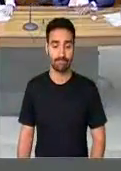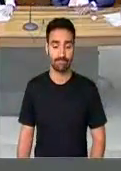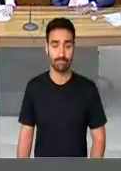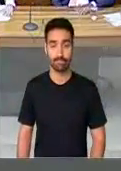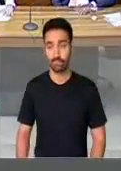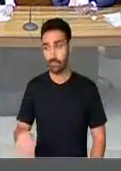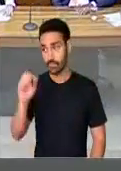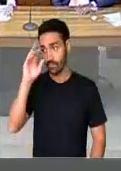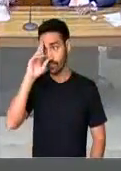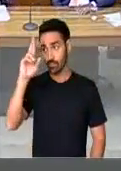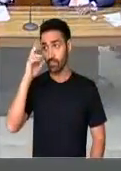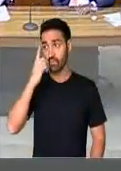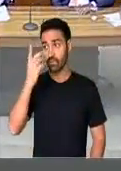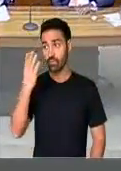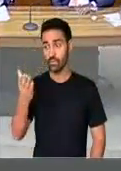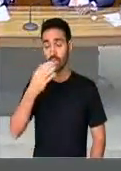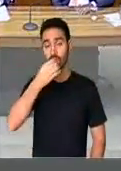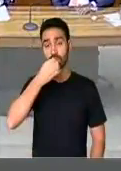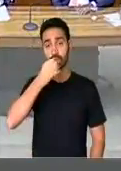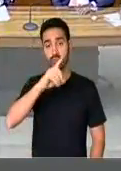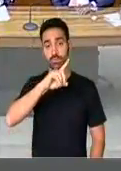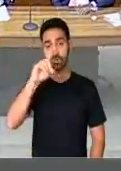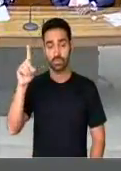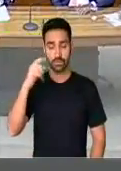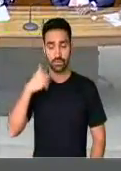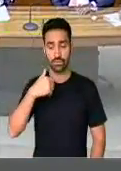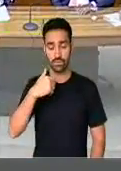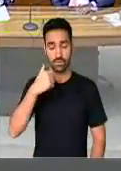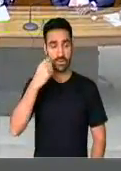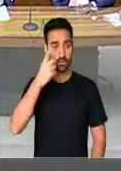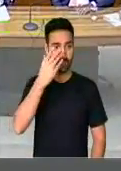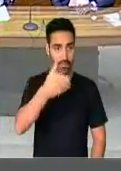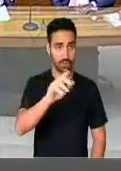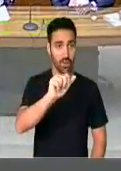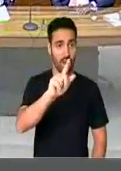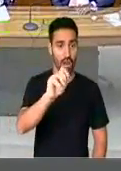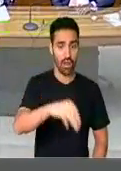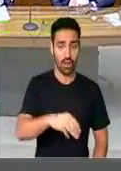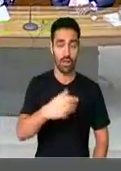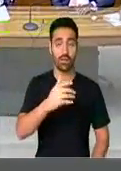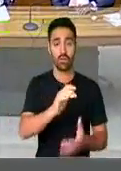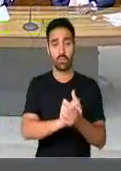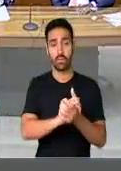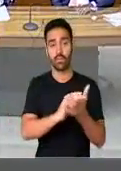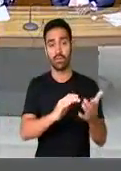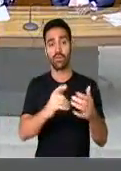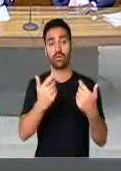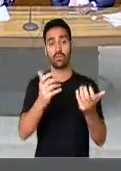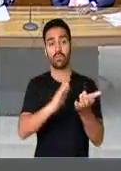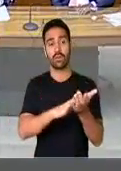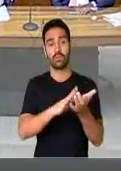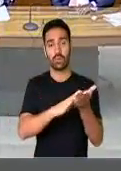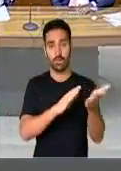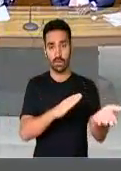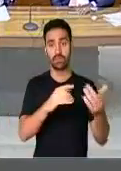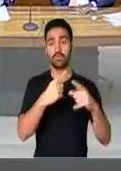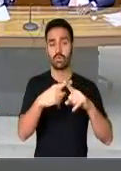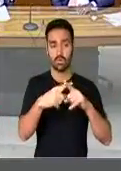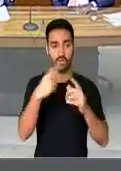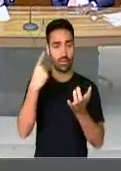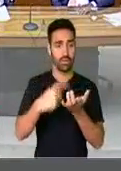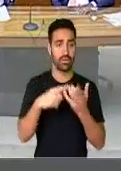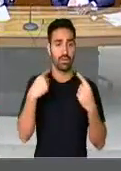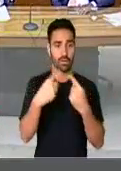Senhor deputado, bom dia a todos. Senhor deputado Alan Rick, quero cumprimentar Vossa Excelência e parabenizá-lo ao mesmo tempo pela